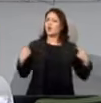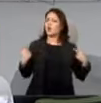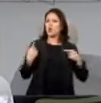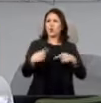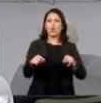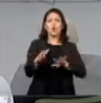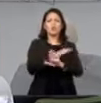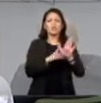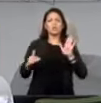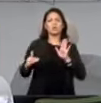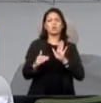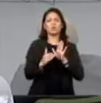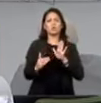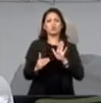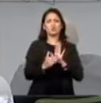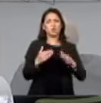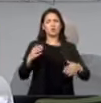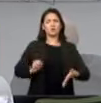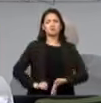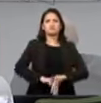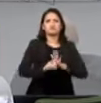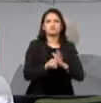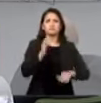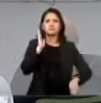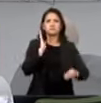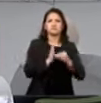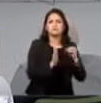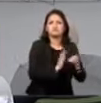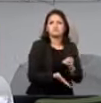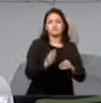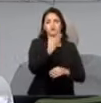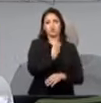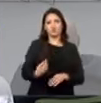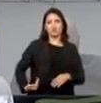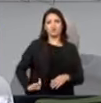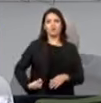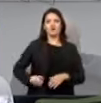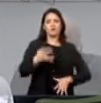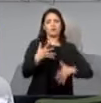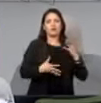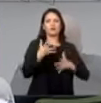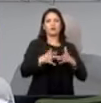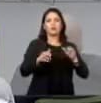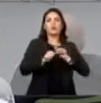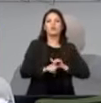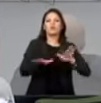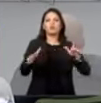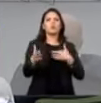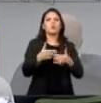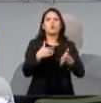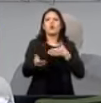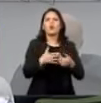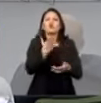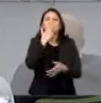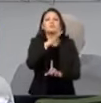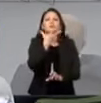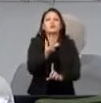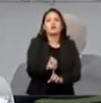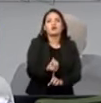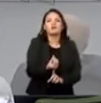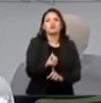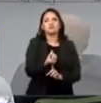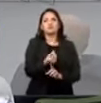que impeça a produção, divulgação e a circulação de qualquer obra artística. Seja por meio de censura, filtro ou